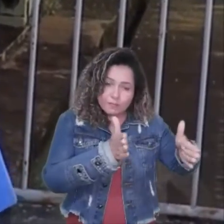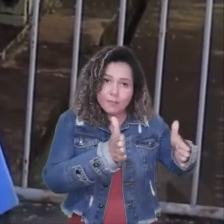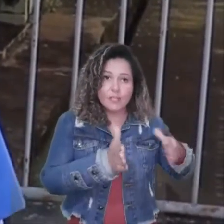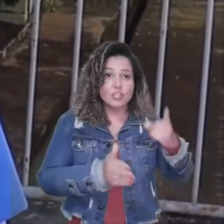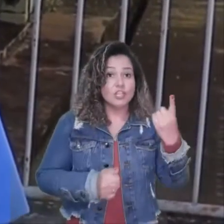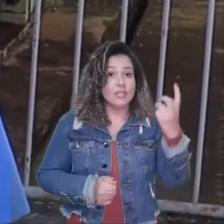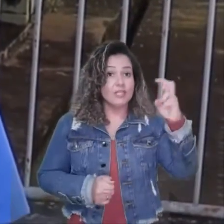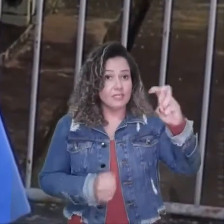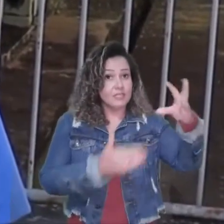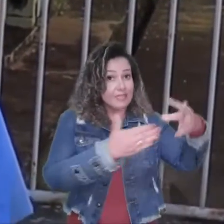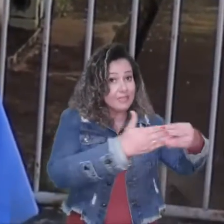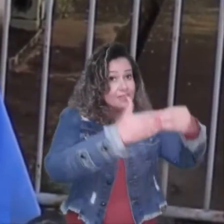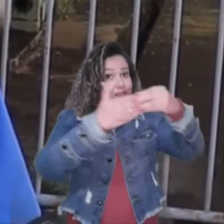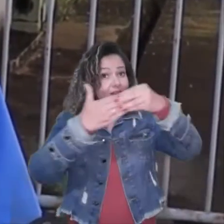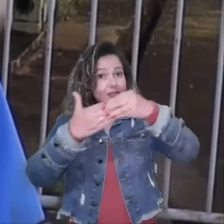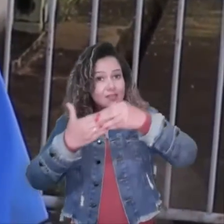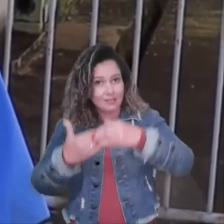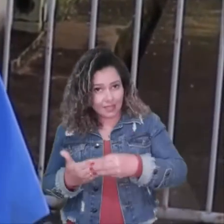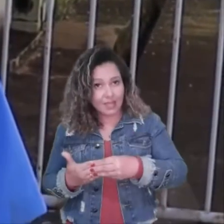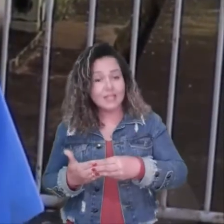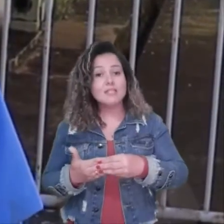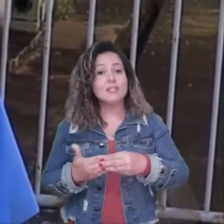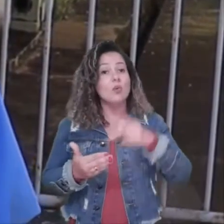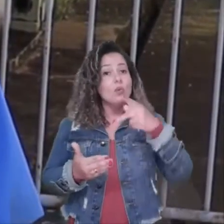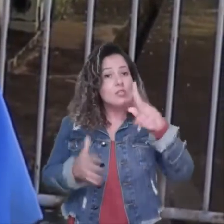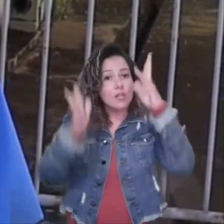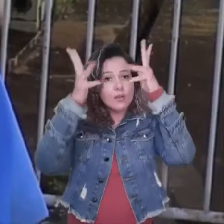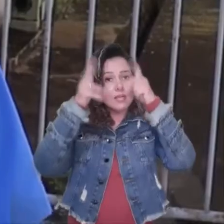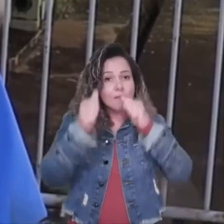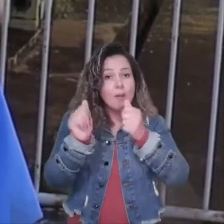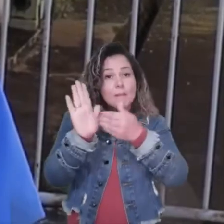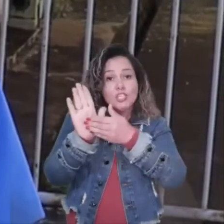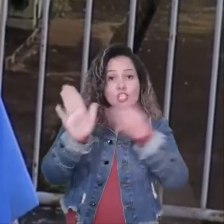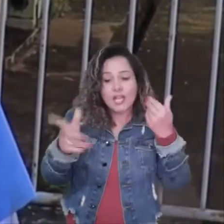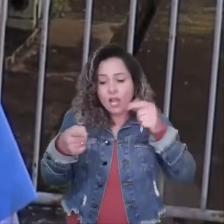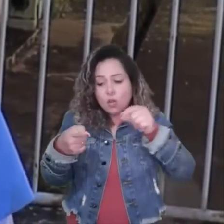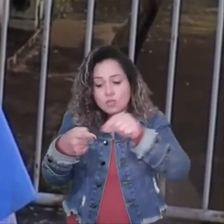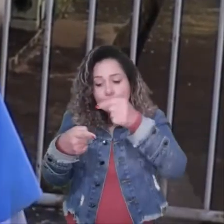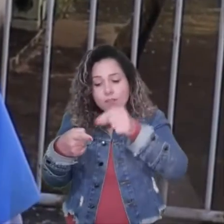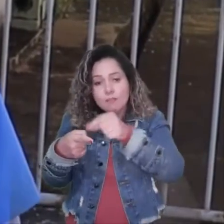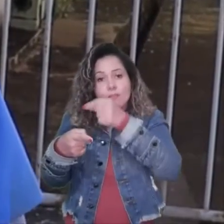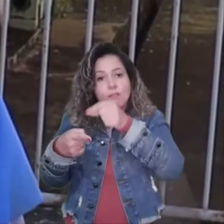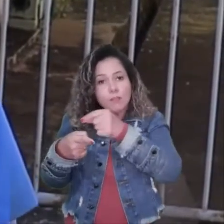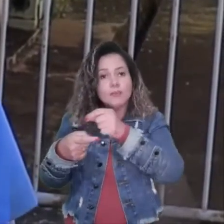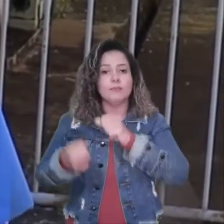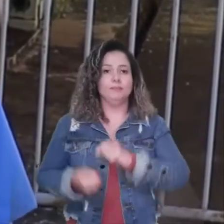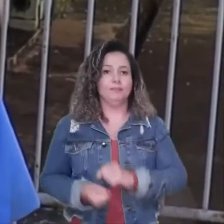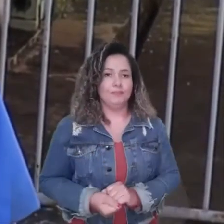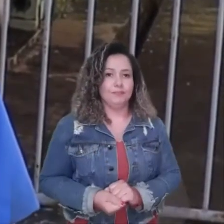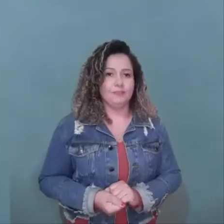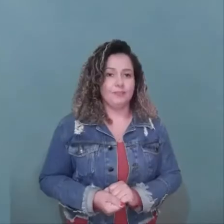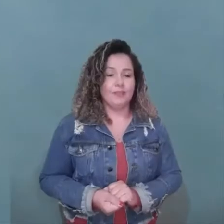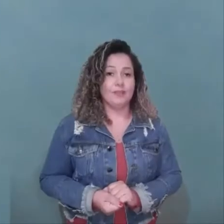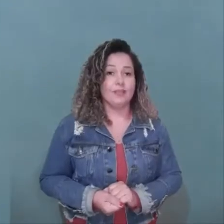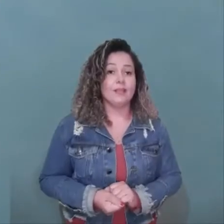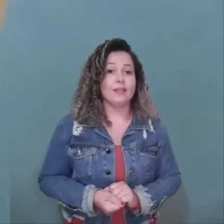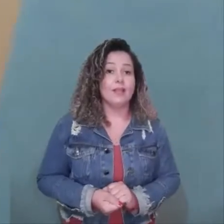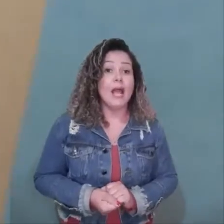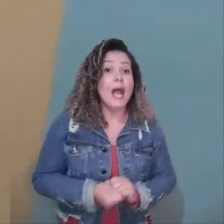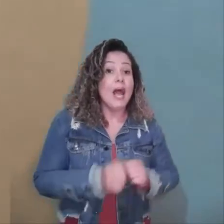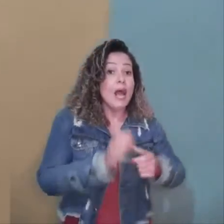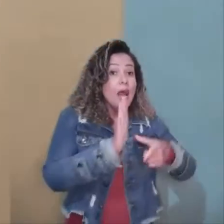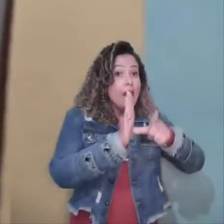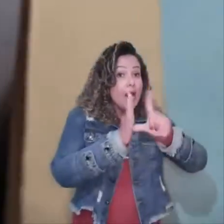15 dias a gente tira os pontos. Mas não deixe de trazer, aproveite esse mutirão de castração aqui no seu bairro. Antes de